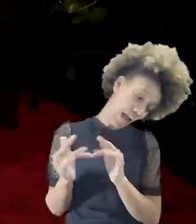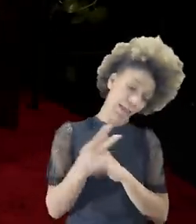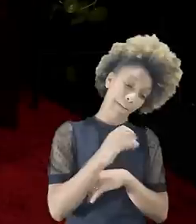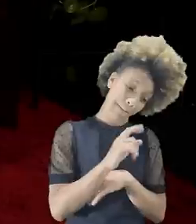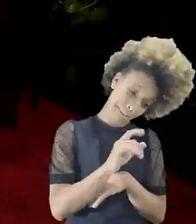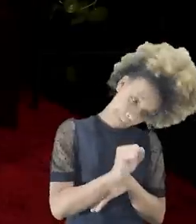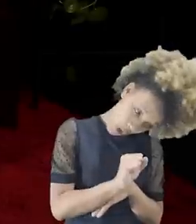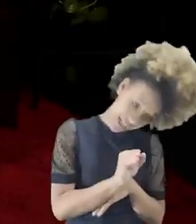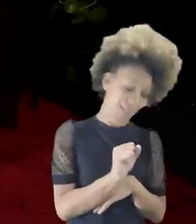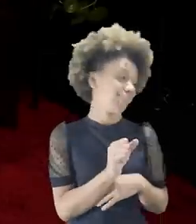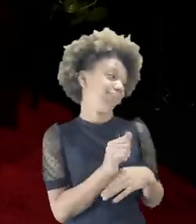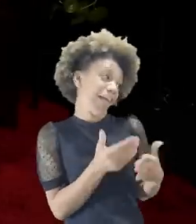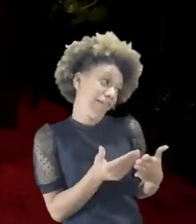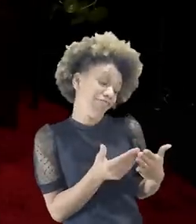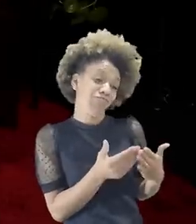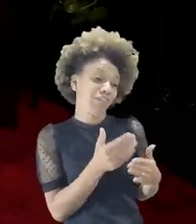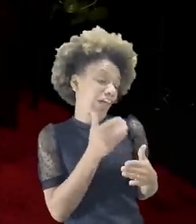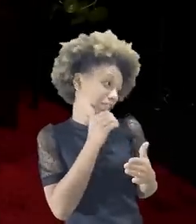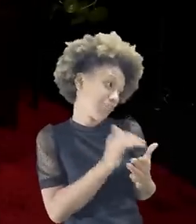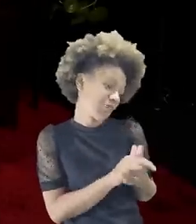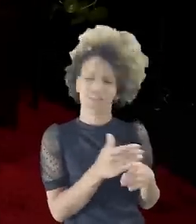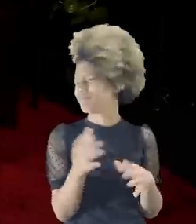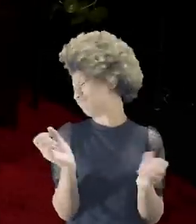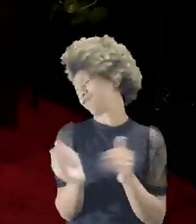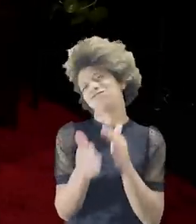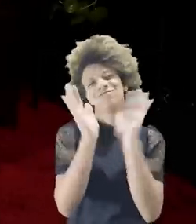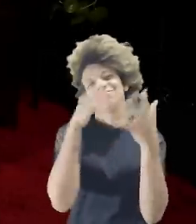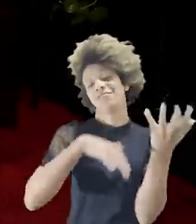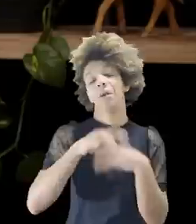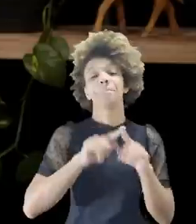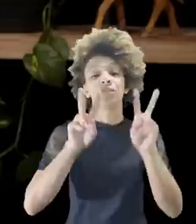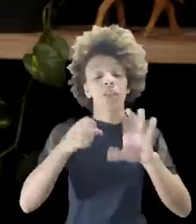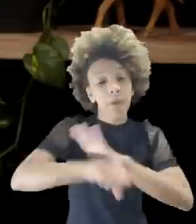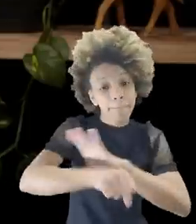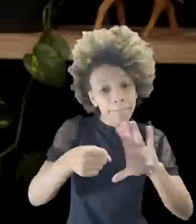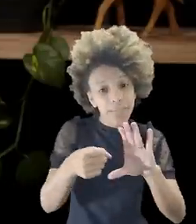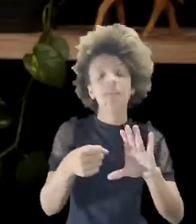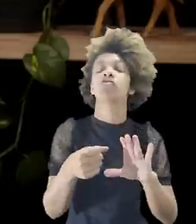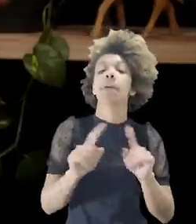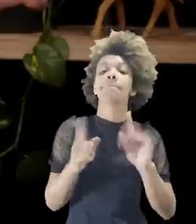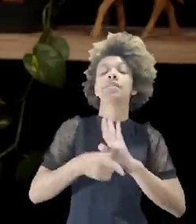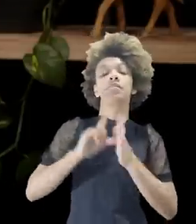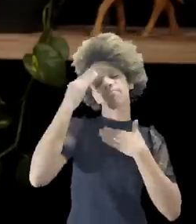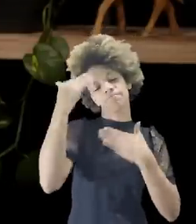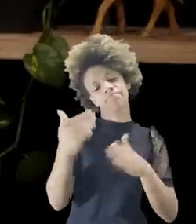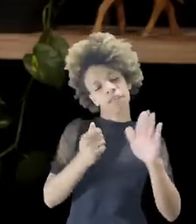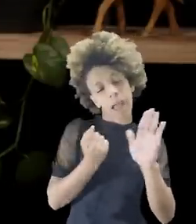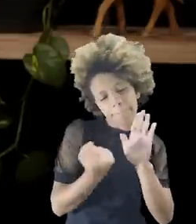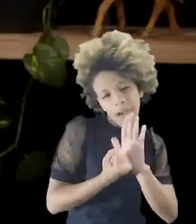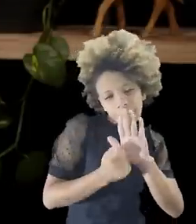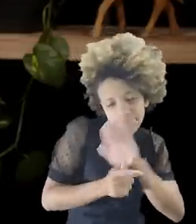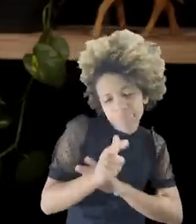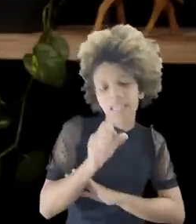ó o tema hoje é todas as curiosidades bastidores sobre basquetebol Antes preciso agradecer a ensaio daqui patrocina esse projeto